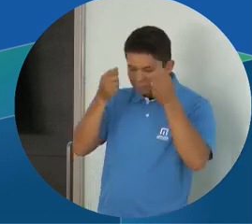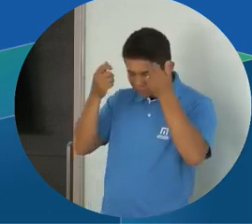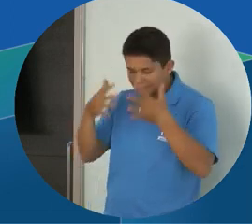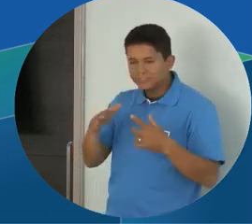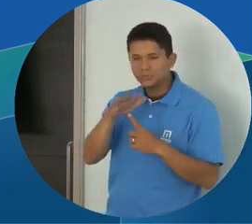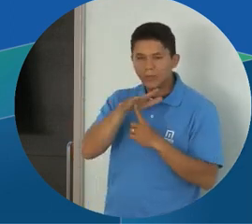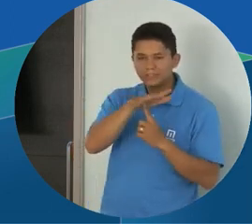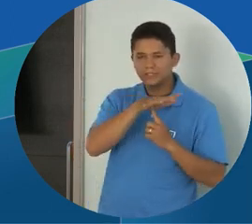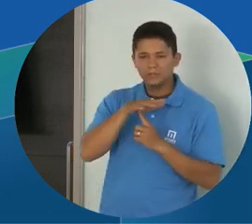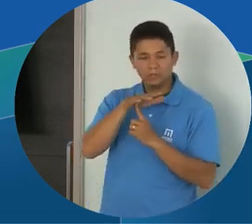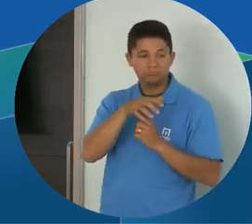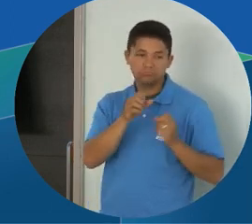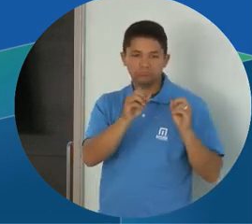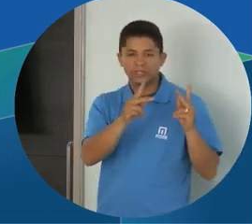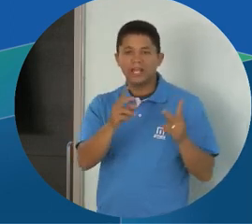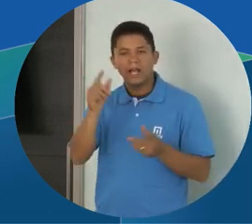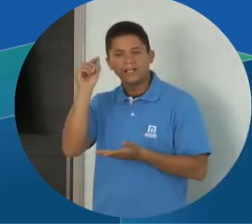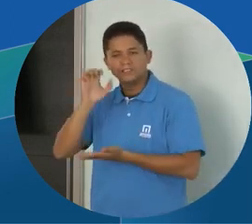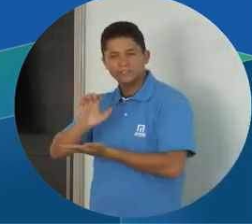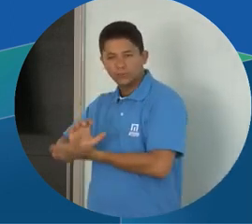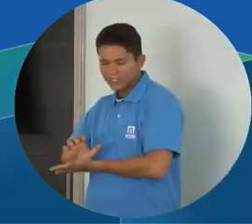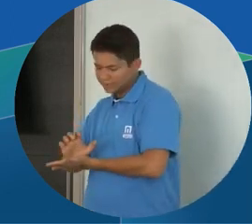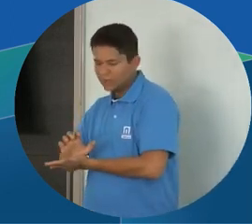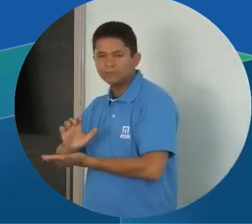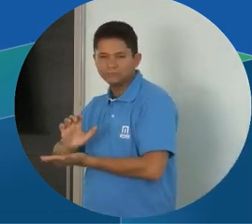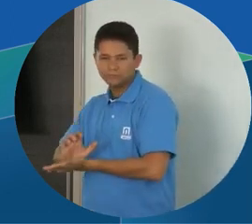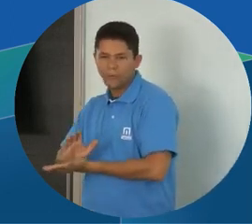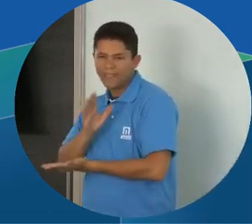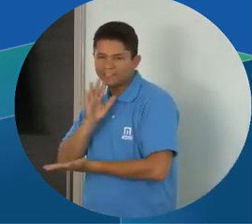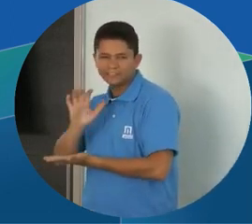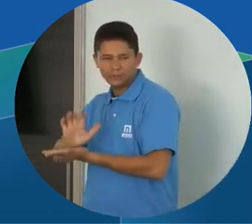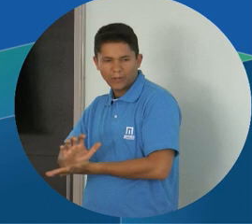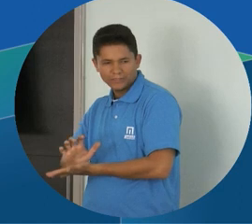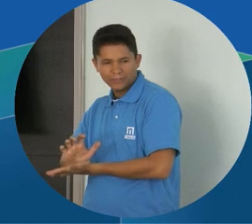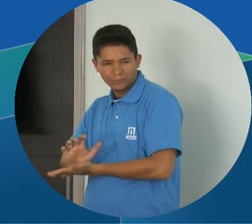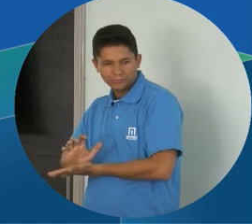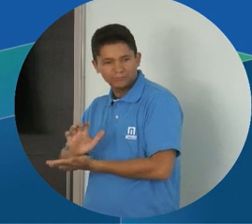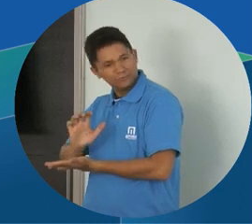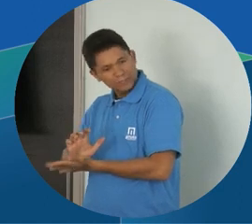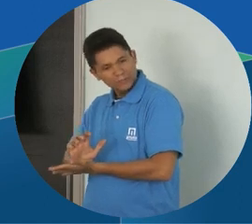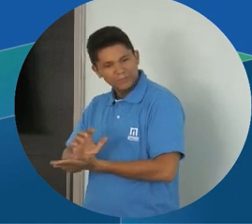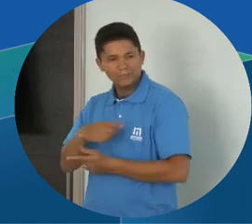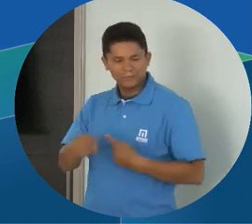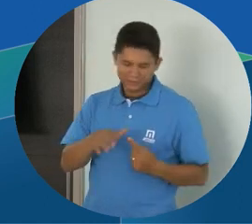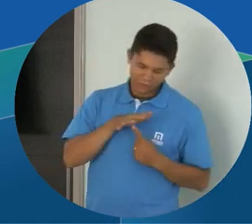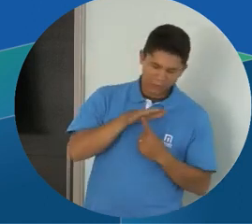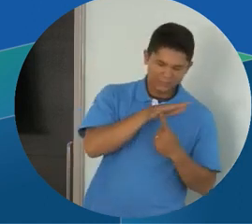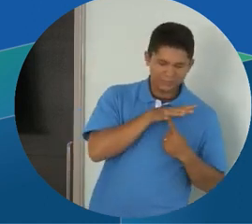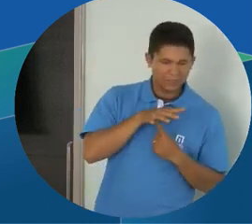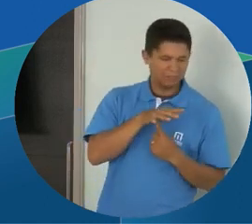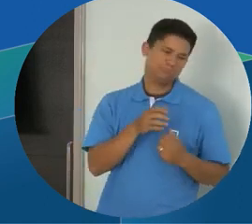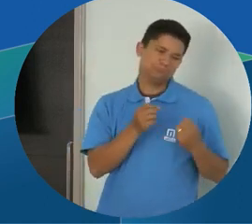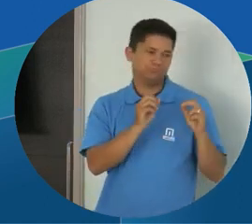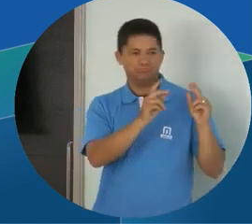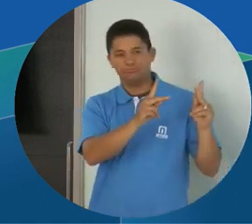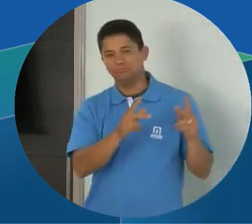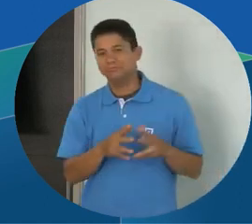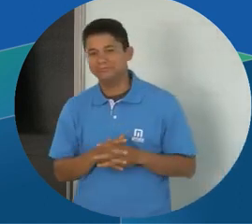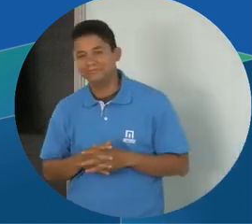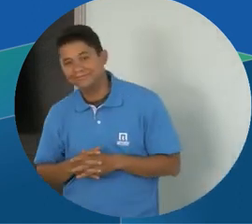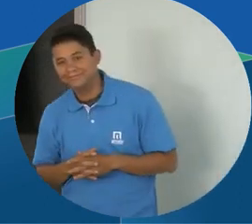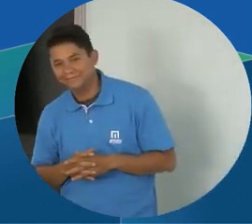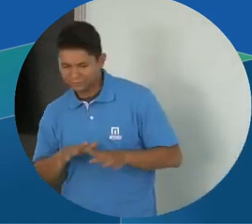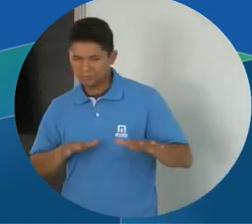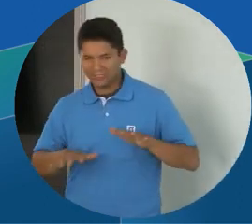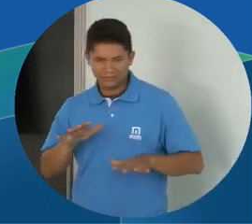rochoso com as características. Então, a norma também, os critérios da Eletrobras, que hoje ainda não